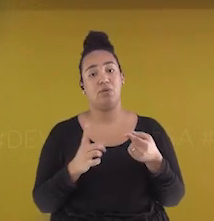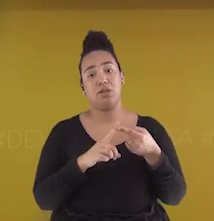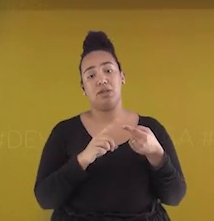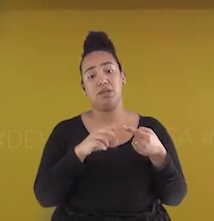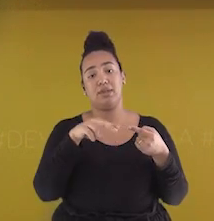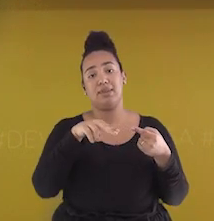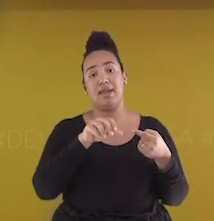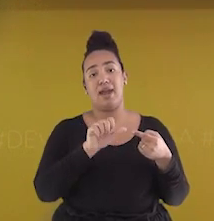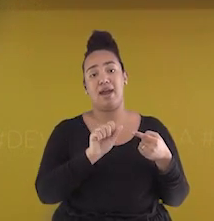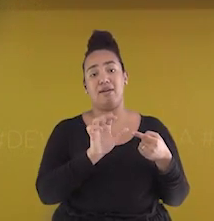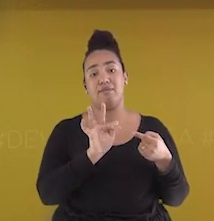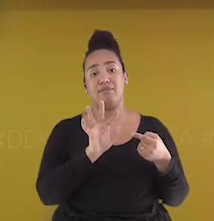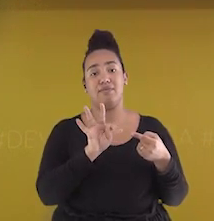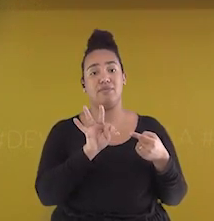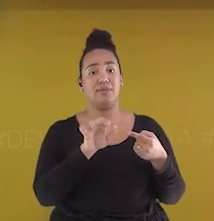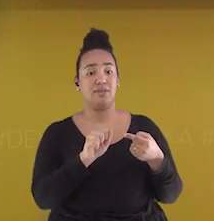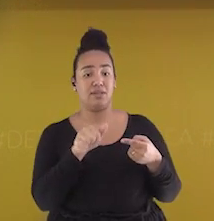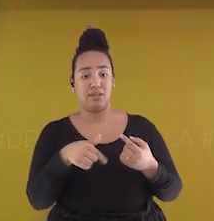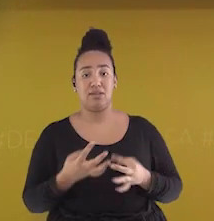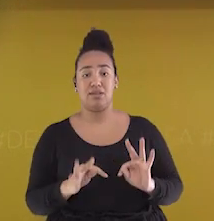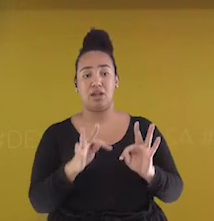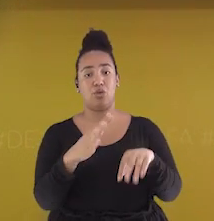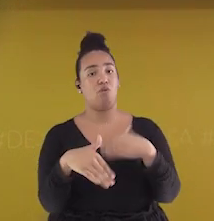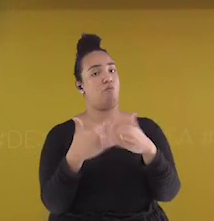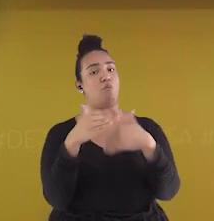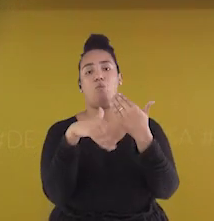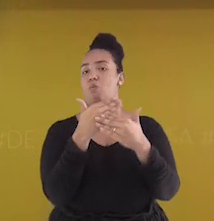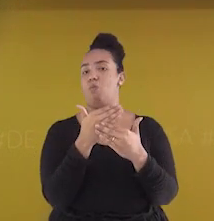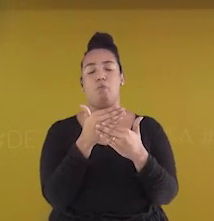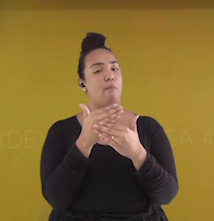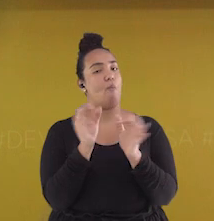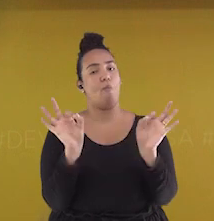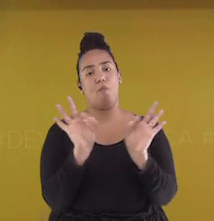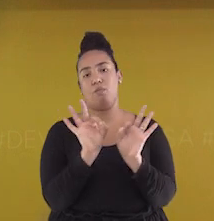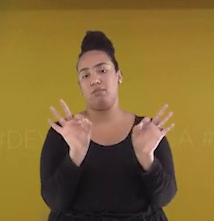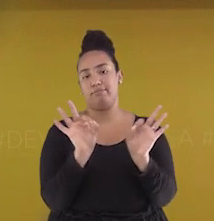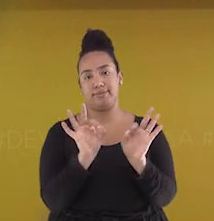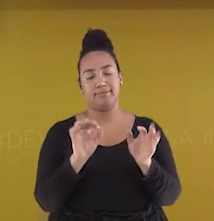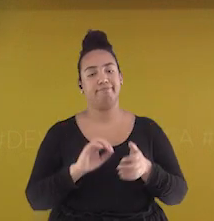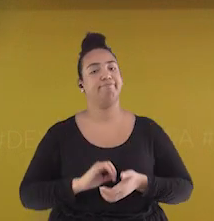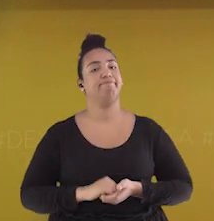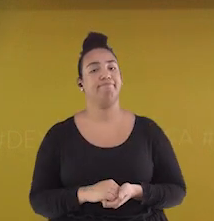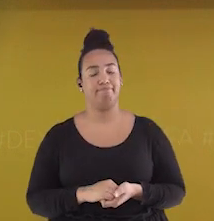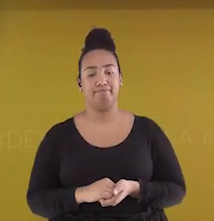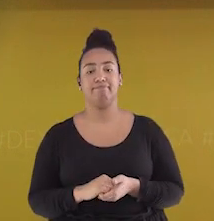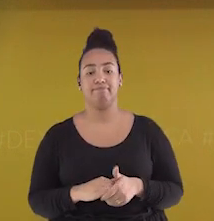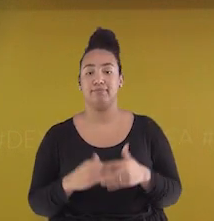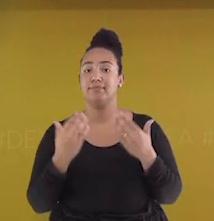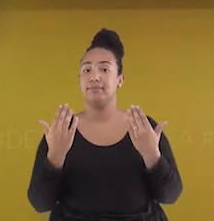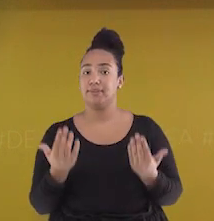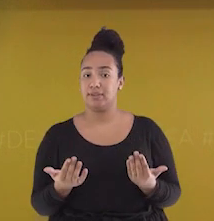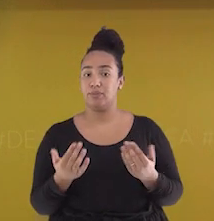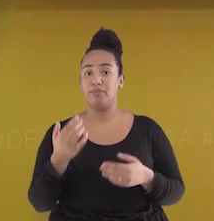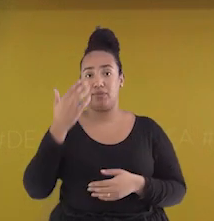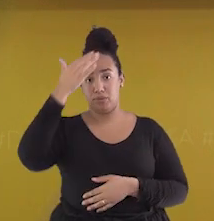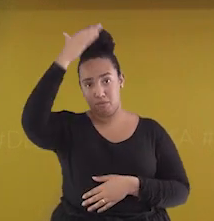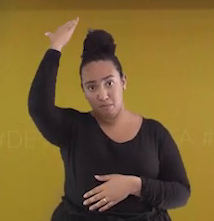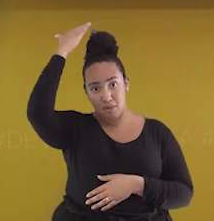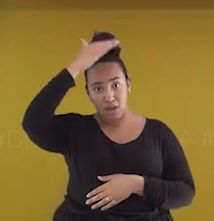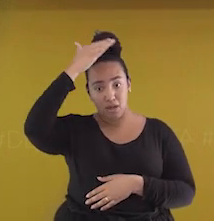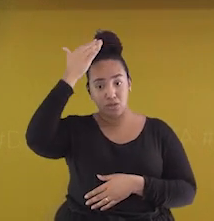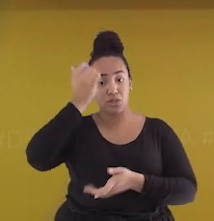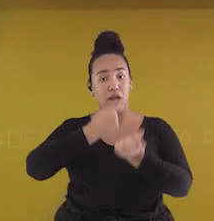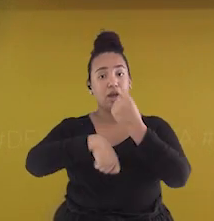o NAFTA não trouxe avanços de desenvolvimento tecnológico para o país. Neste sentido, a